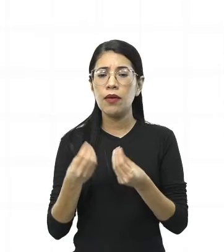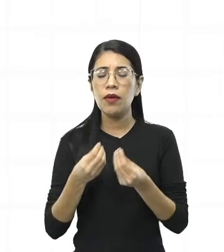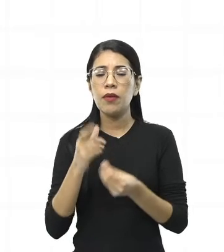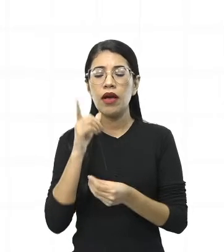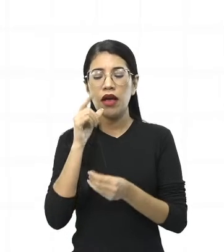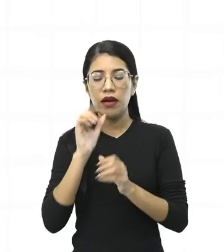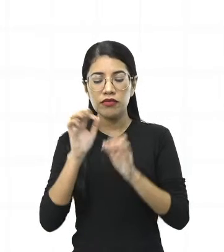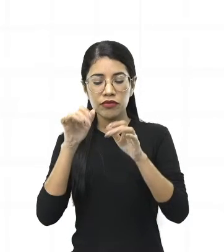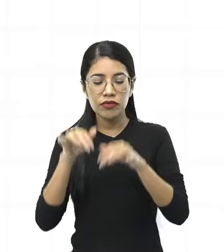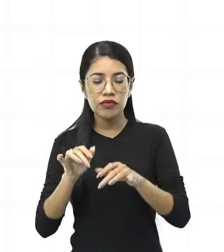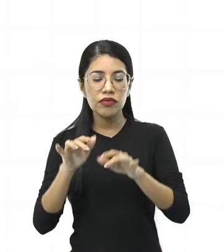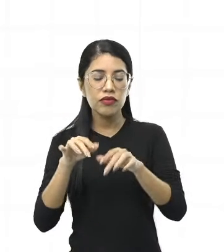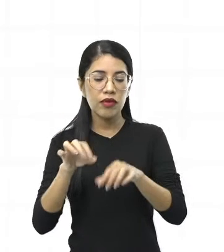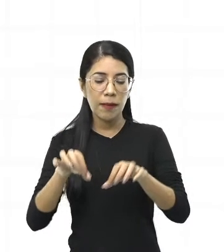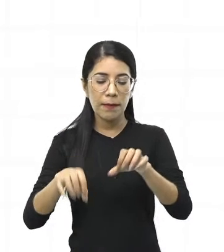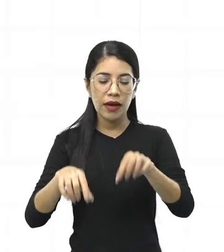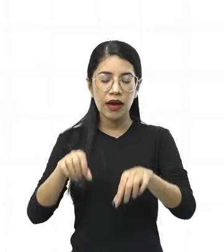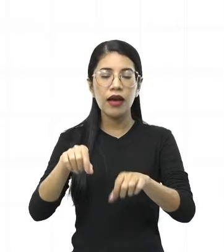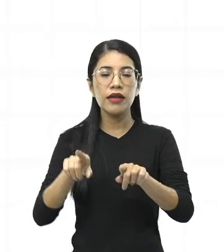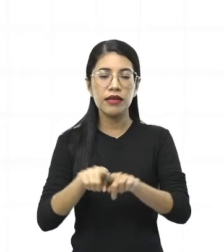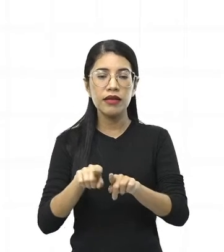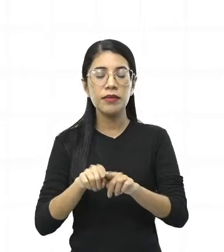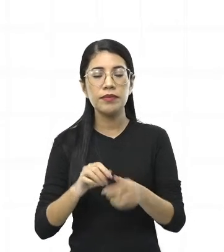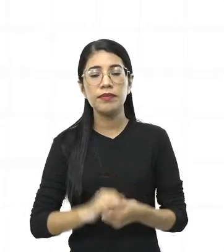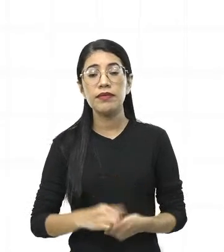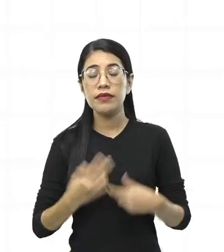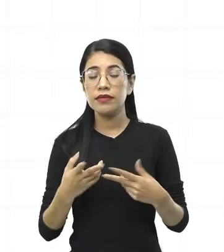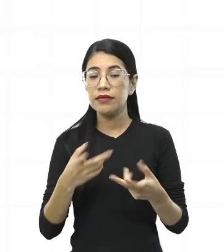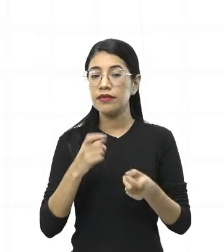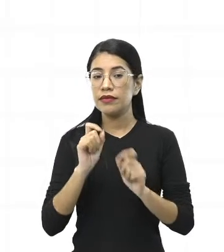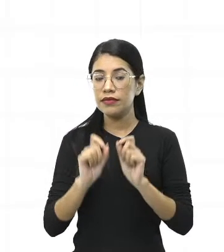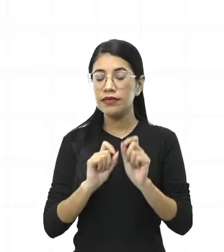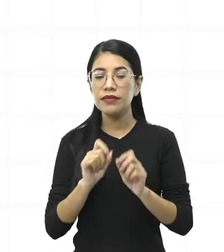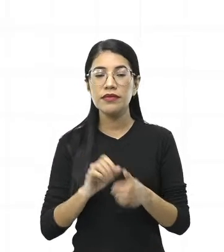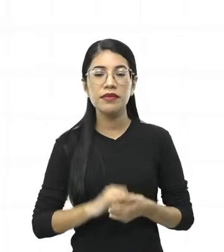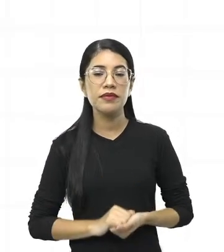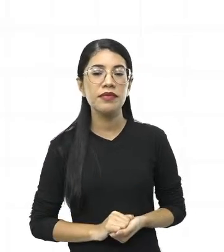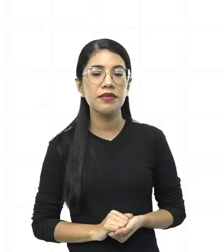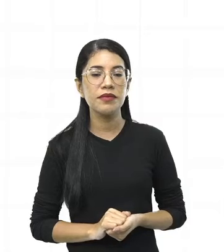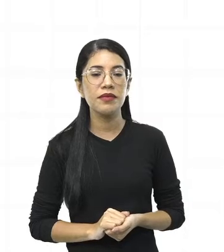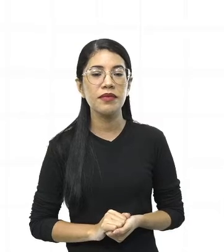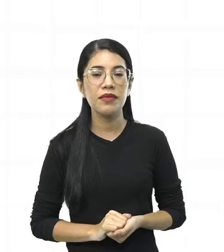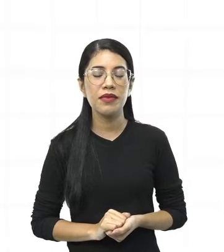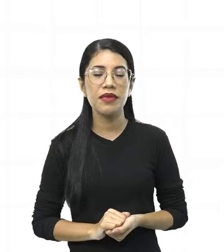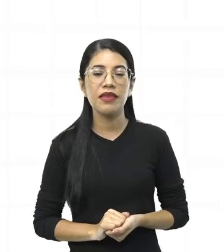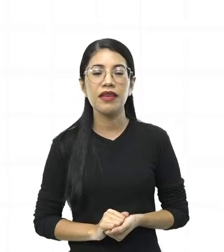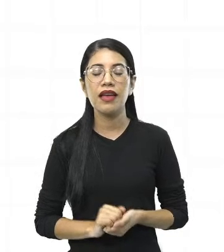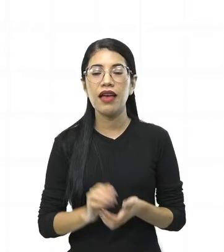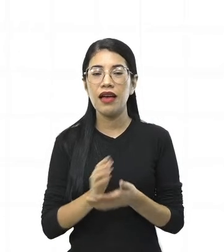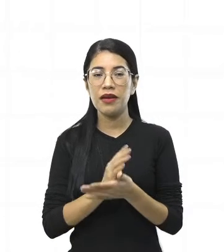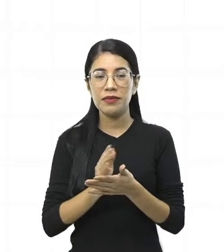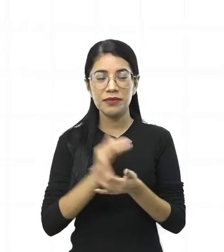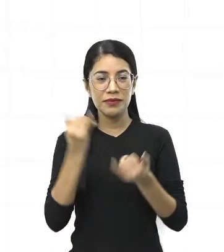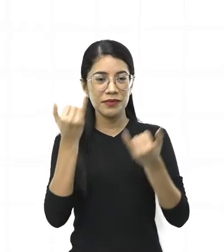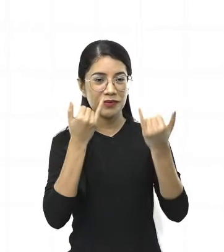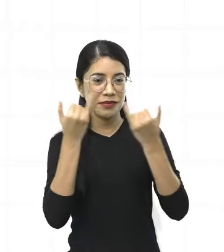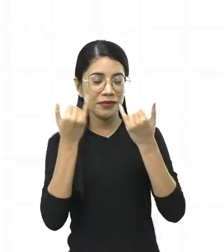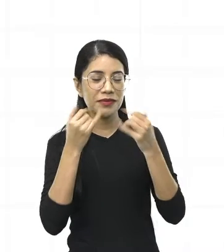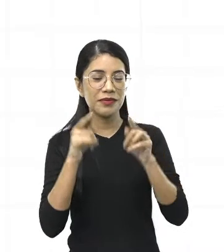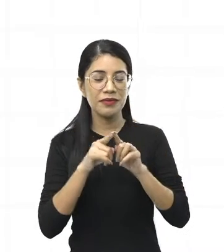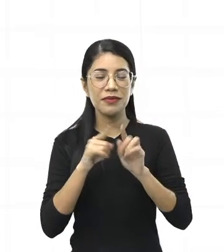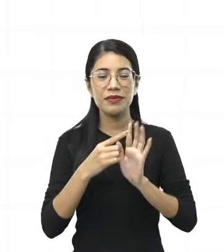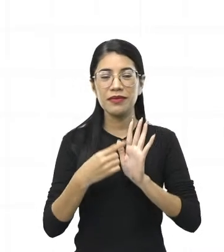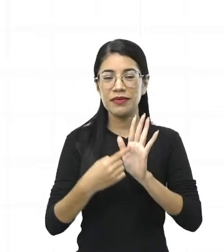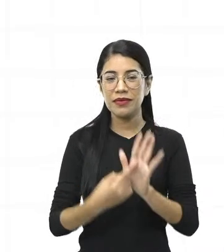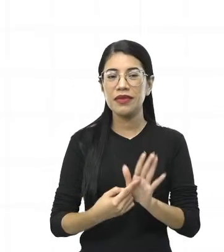foram carregadas pela água do mar, certo? Então percebam aqui que nós temos algumas informações que trazem